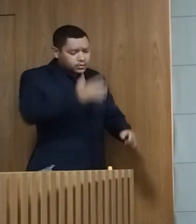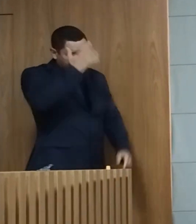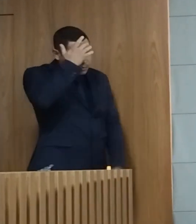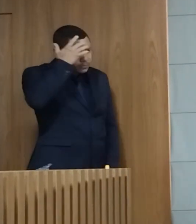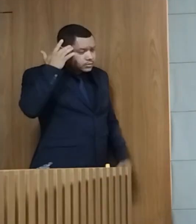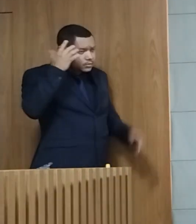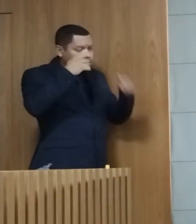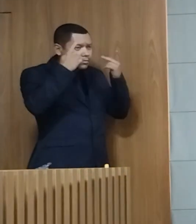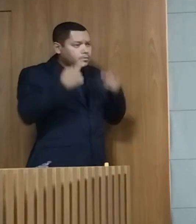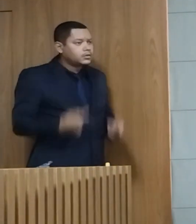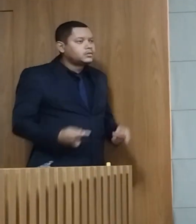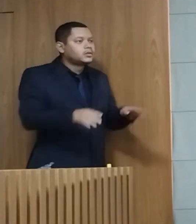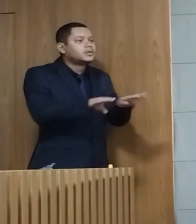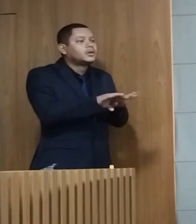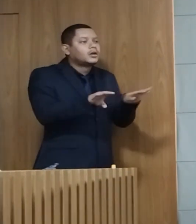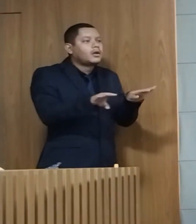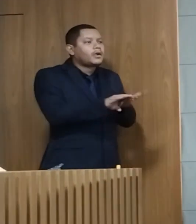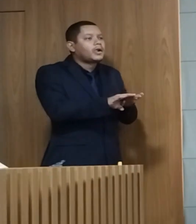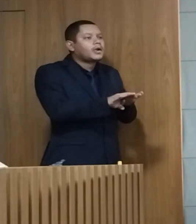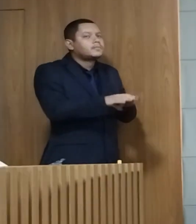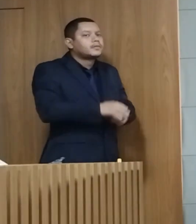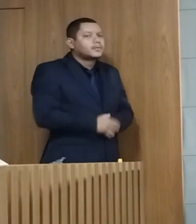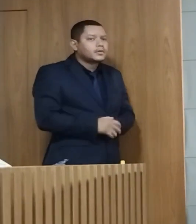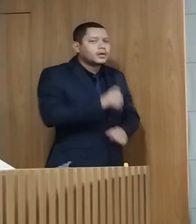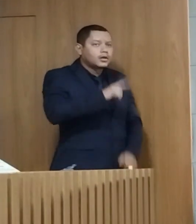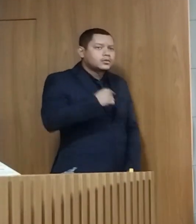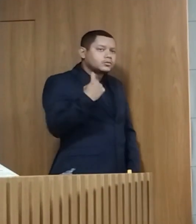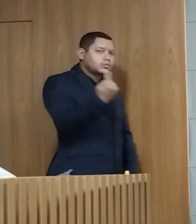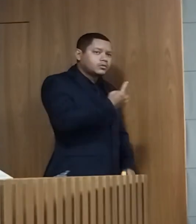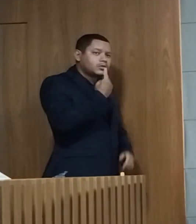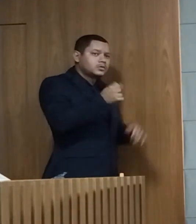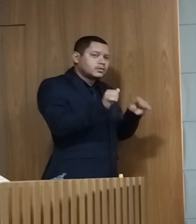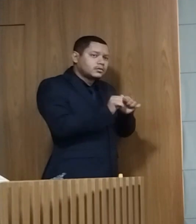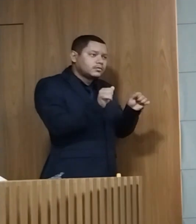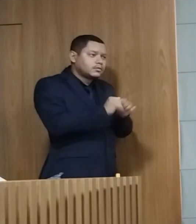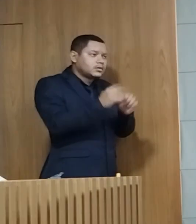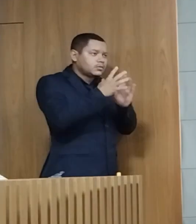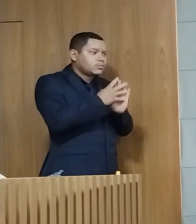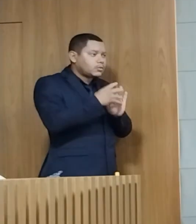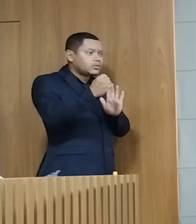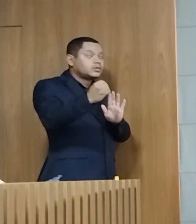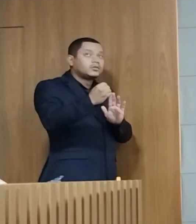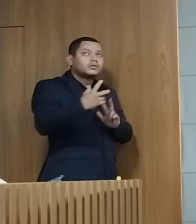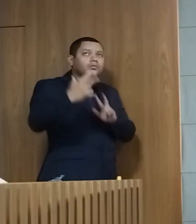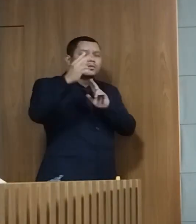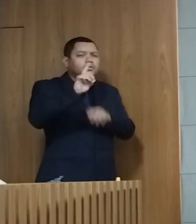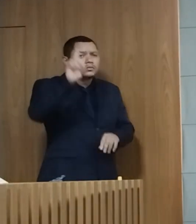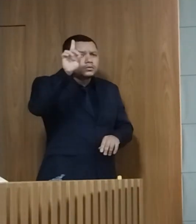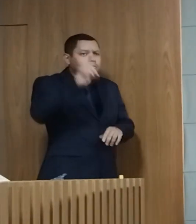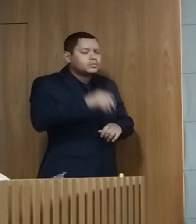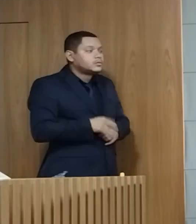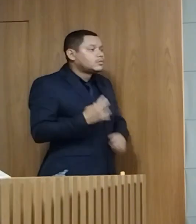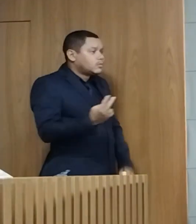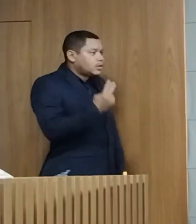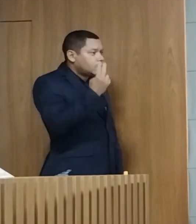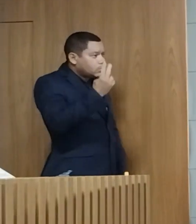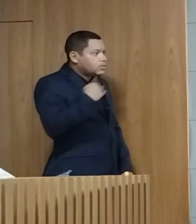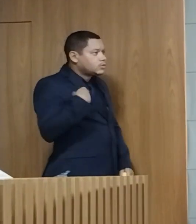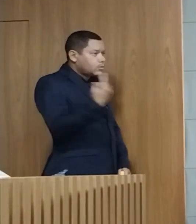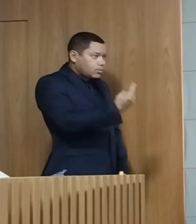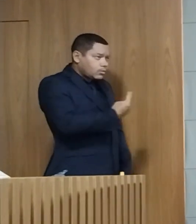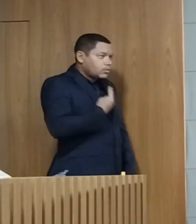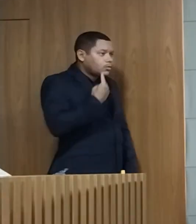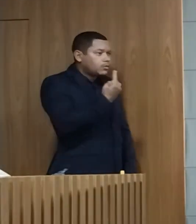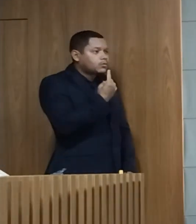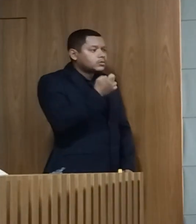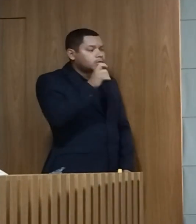pessoa humana vem porque nós somos feitos à imagem e semelhança de Deus. O valor que nós temos vem